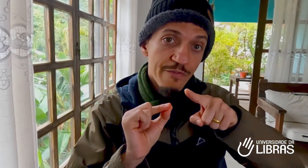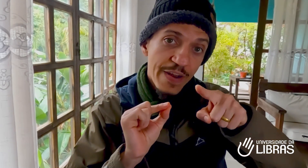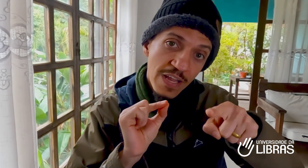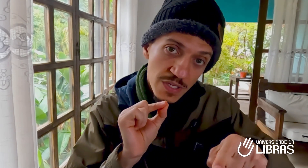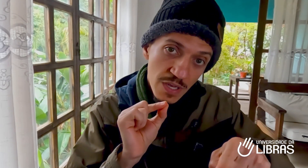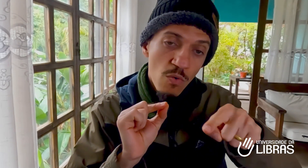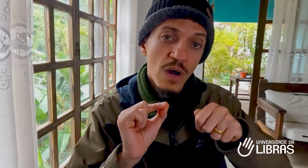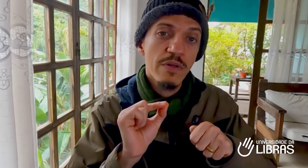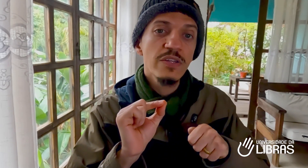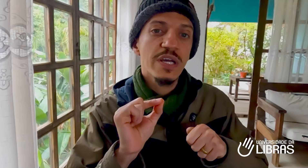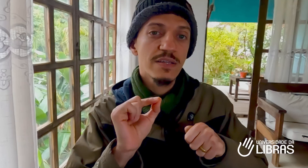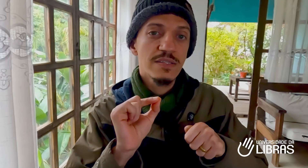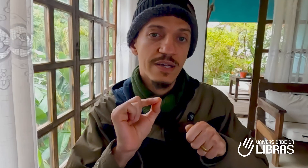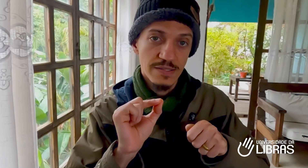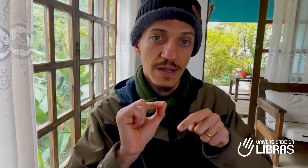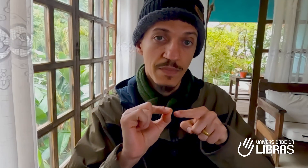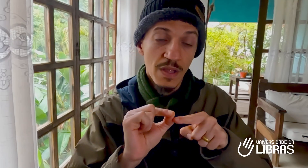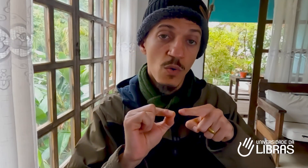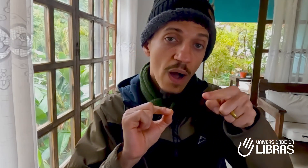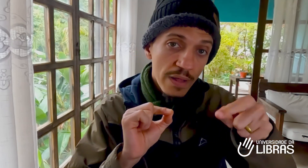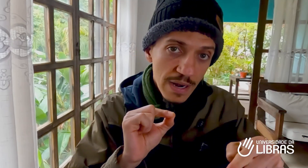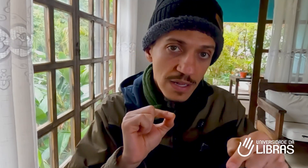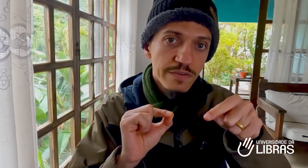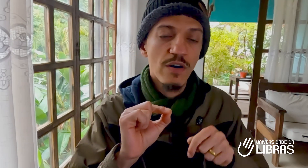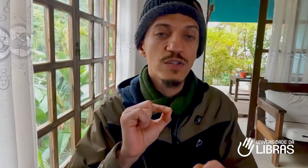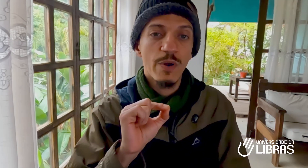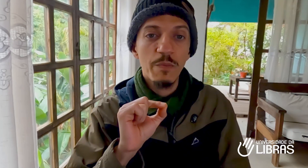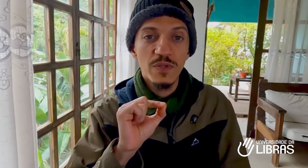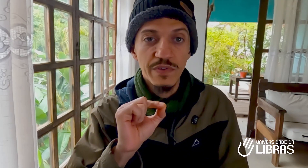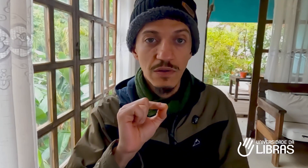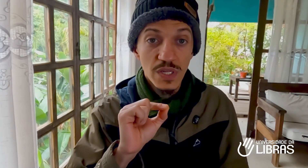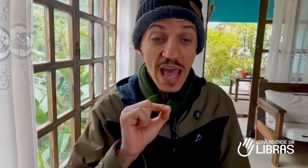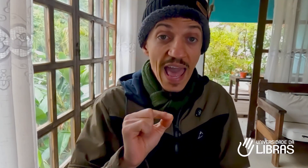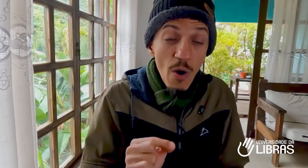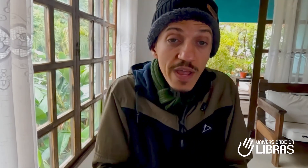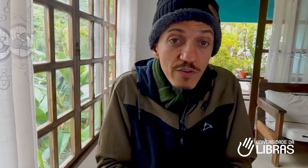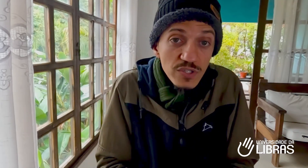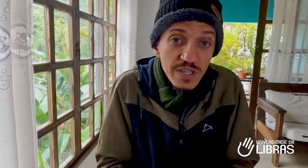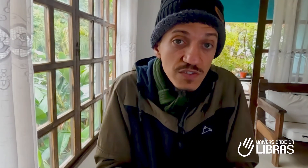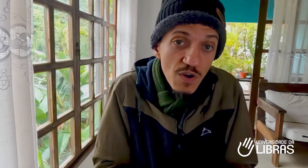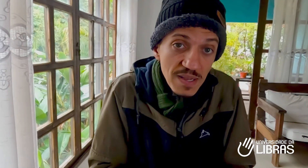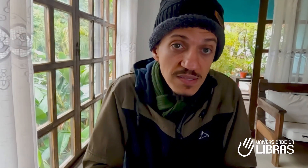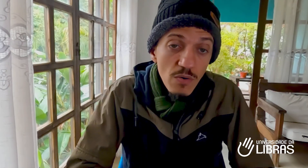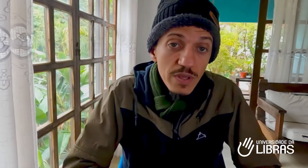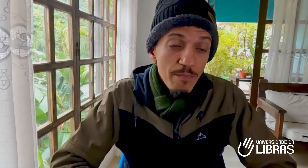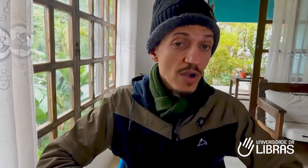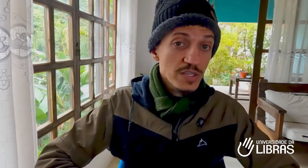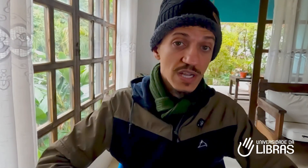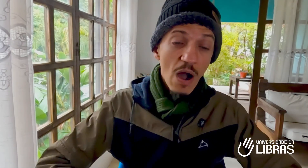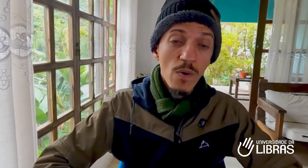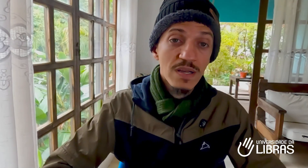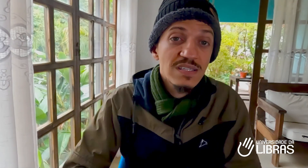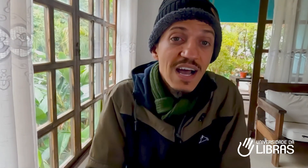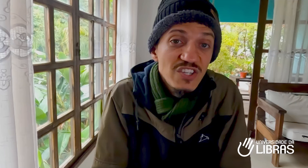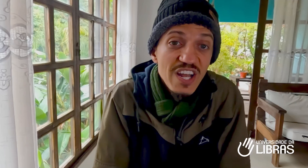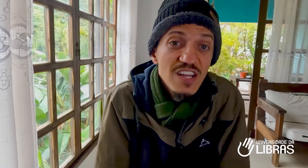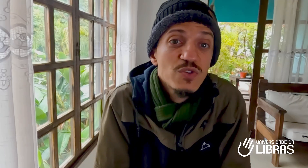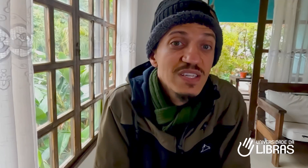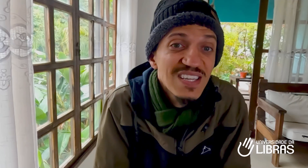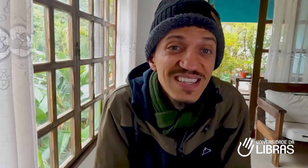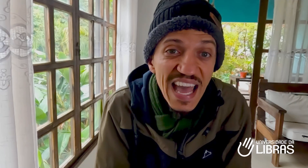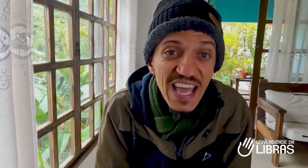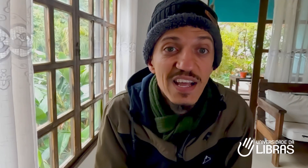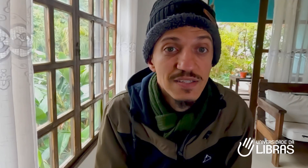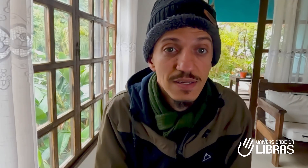lá na frente, quando a enteada se casar, quando ela tiver os próprios filhos. É um nível de transformação que pode alcançar